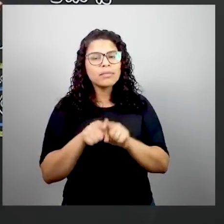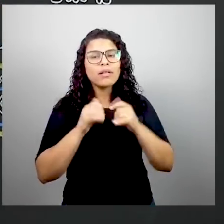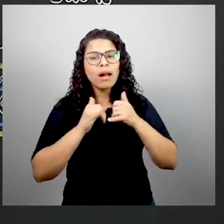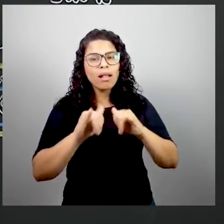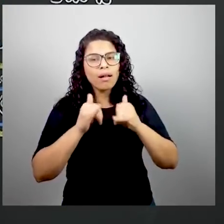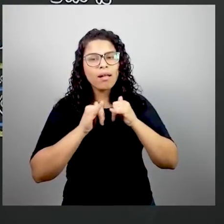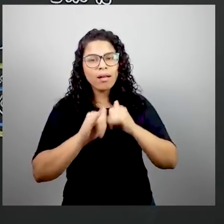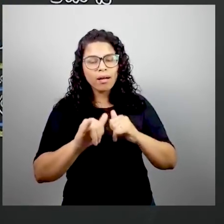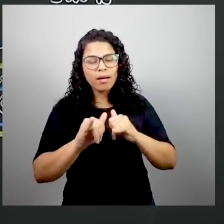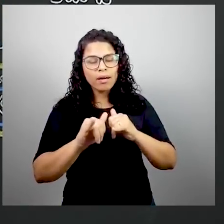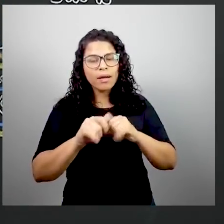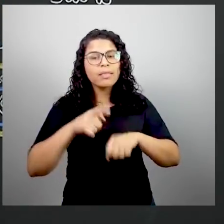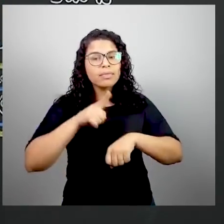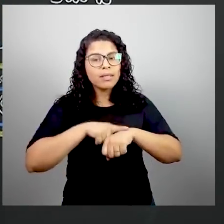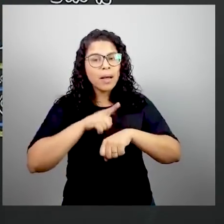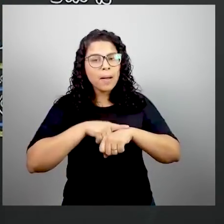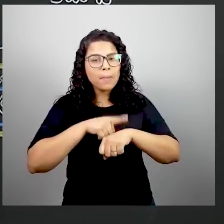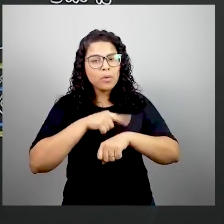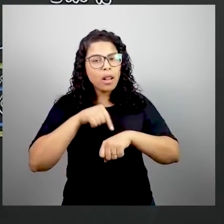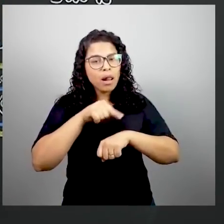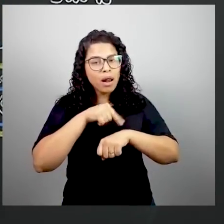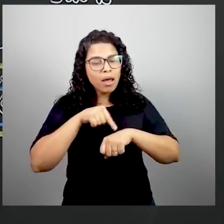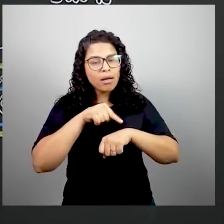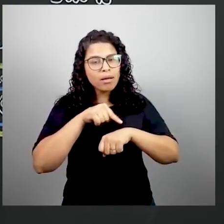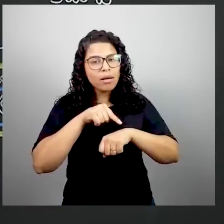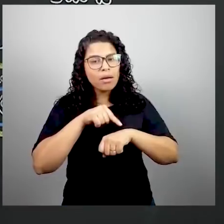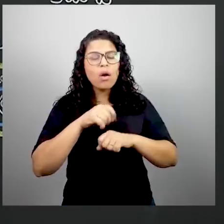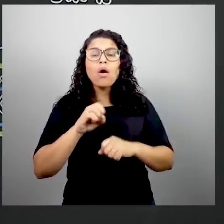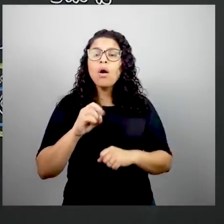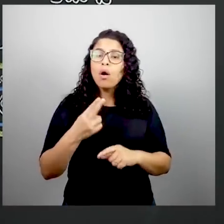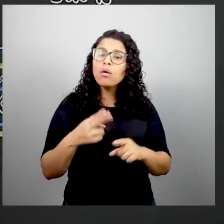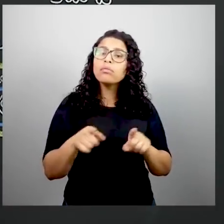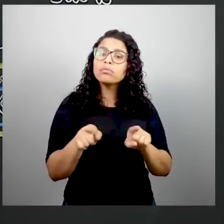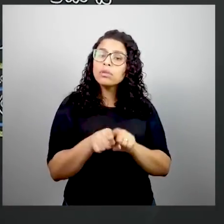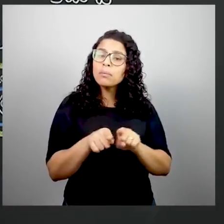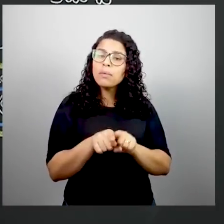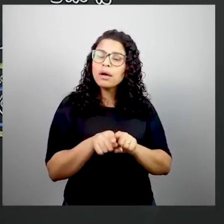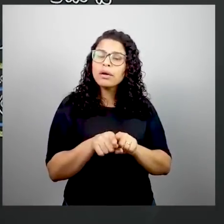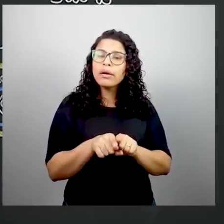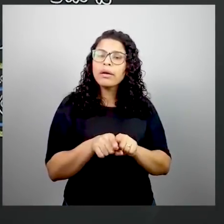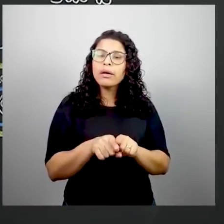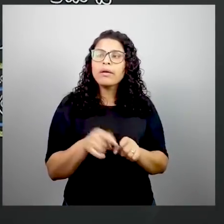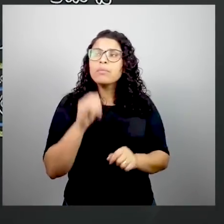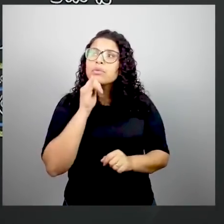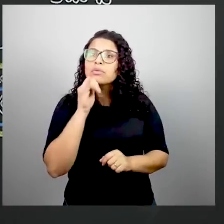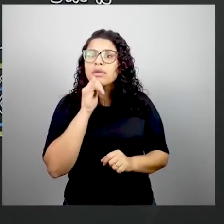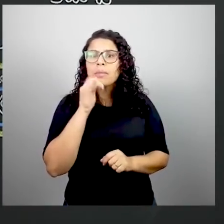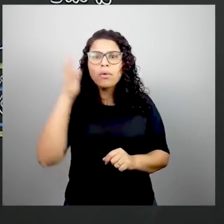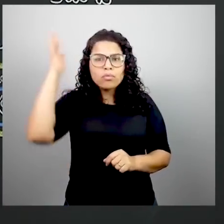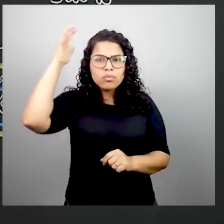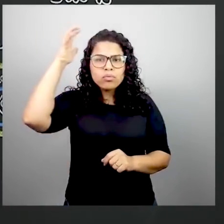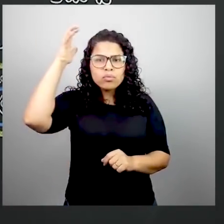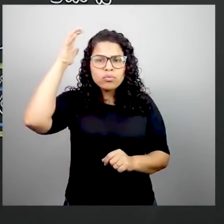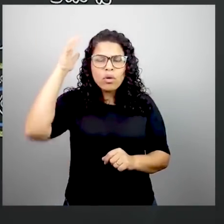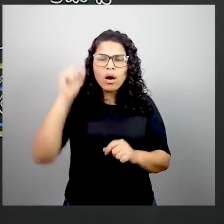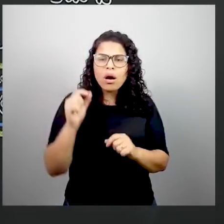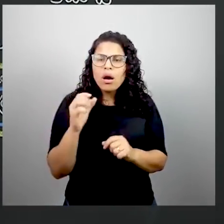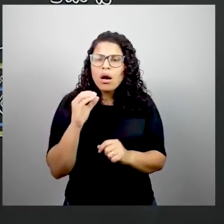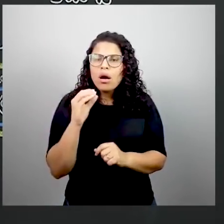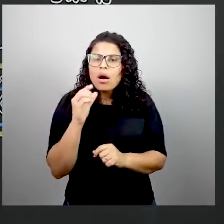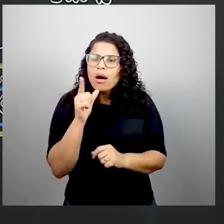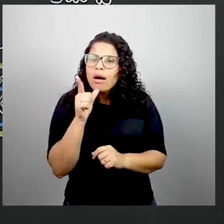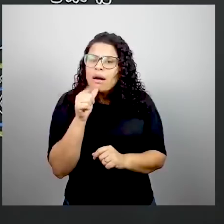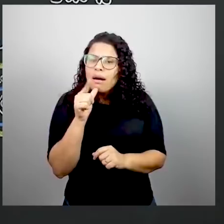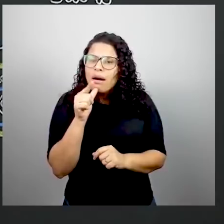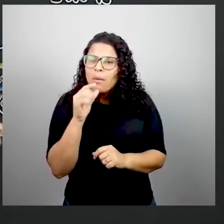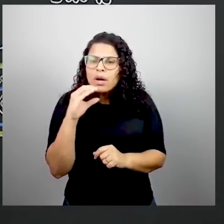porque pode ser que você use por mais tempo ou que você use realmente ali, ó, naquele calor máximo, sabe? Aquele ponto bem extremo do chuveiro para